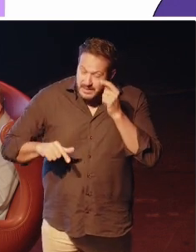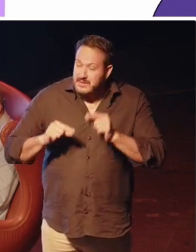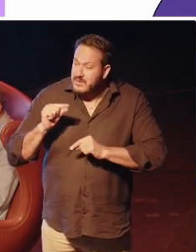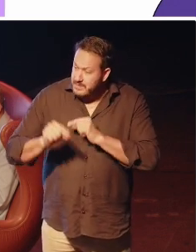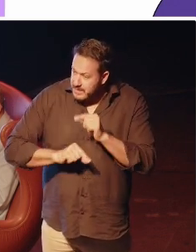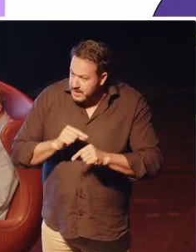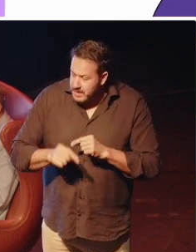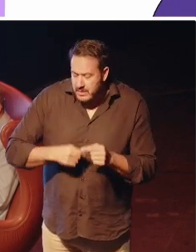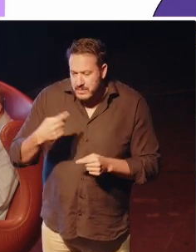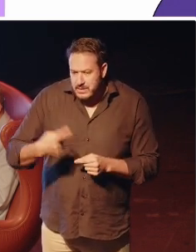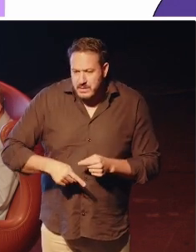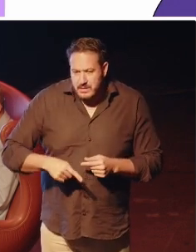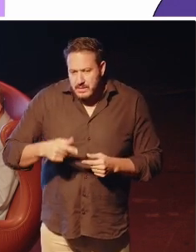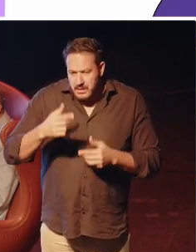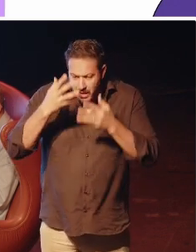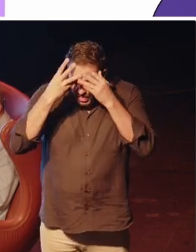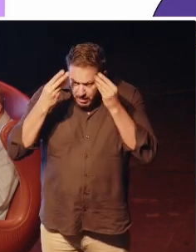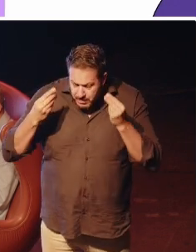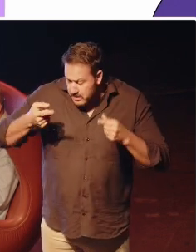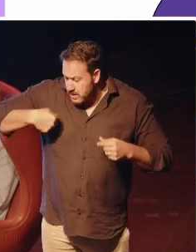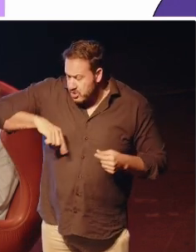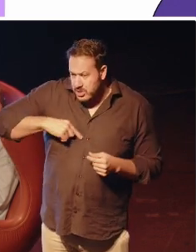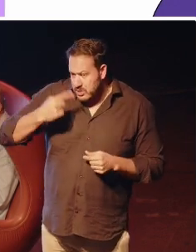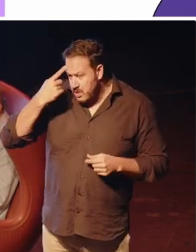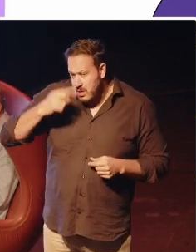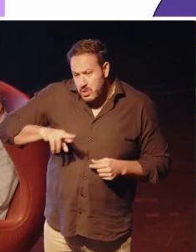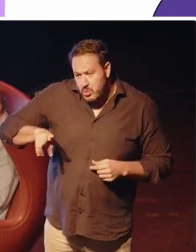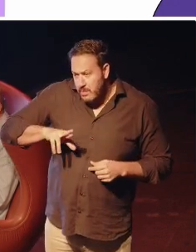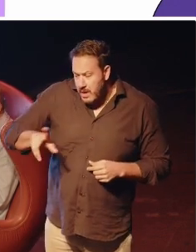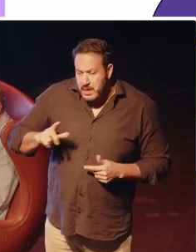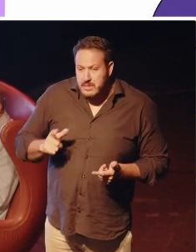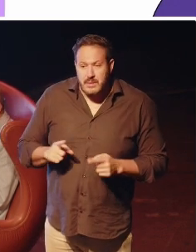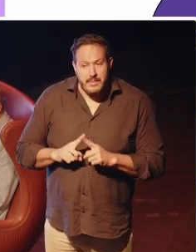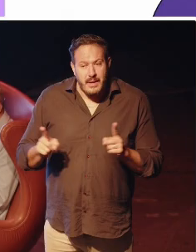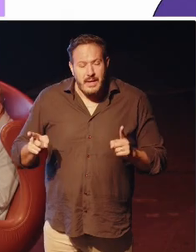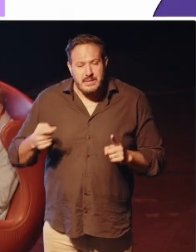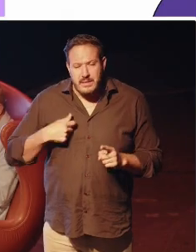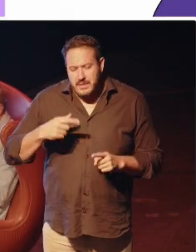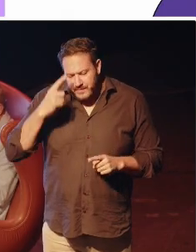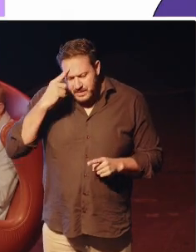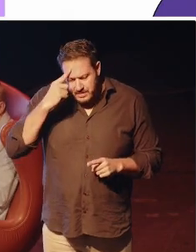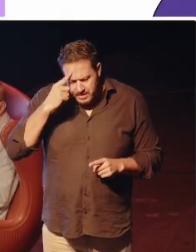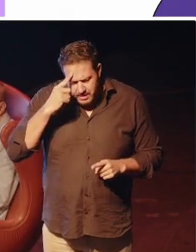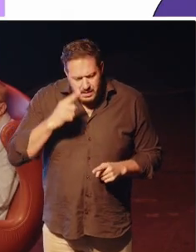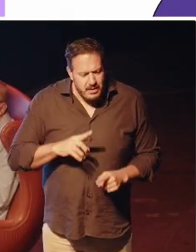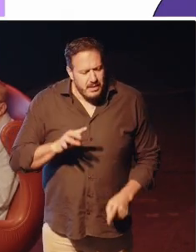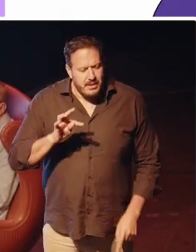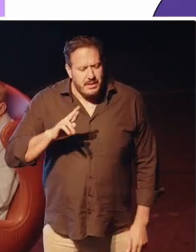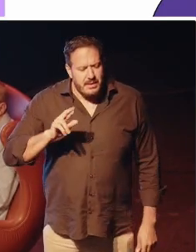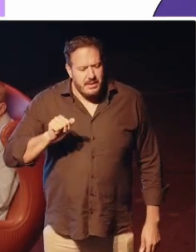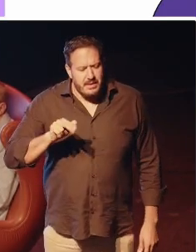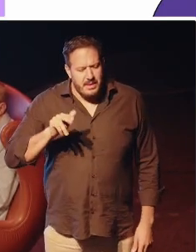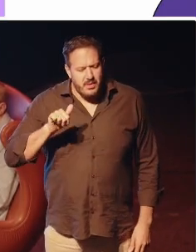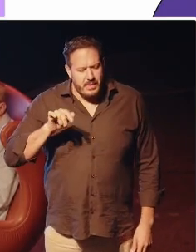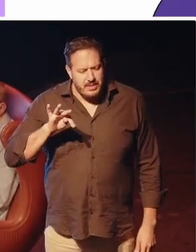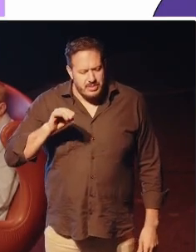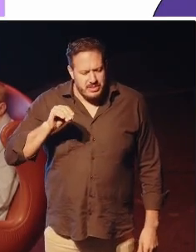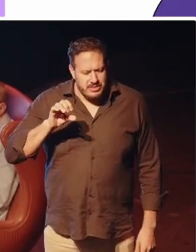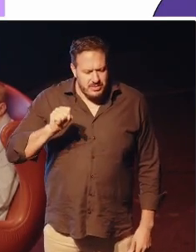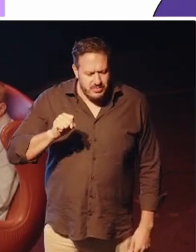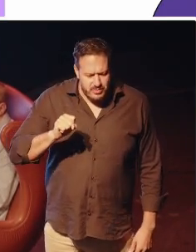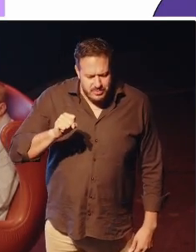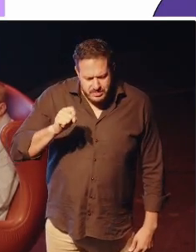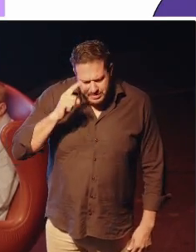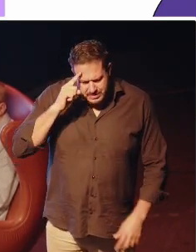de demência que a gente não pensa é não degenerativa, mas traumatismo craniano é uma coisa